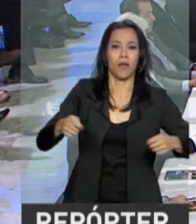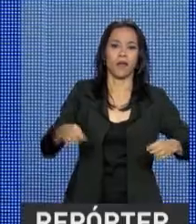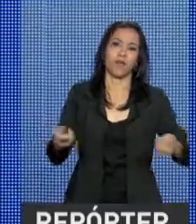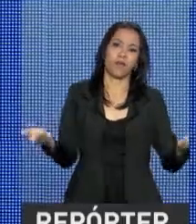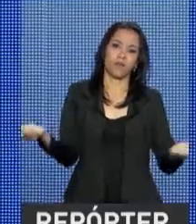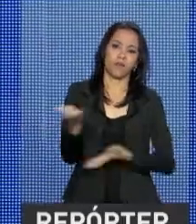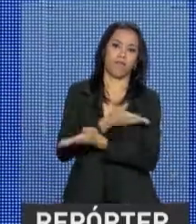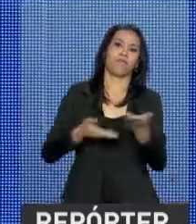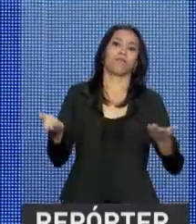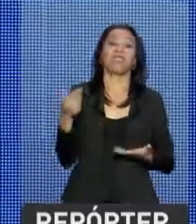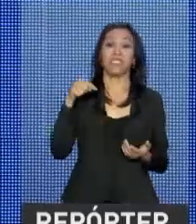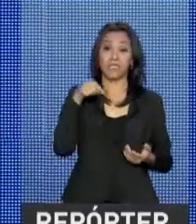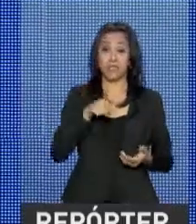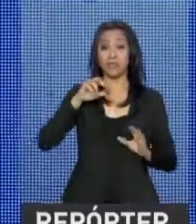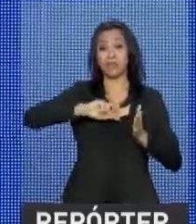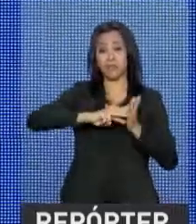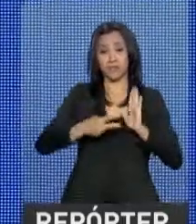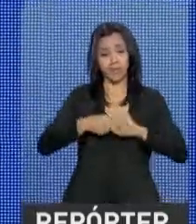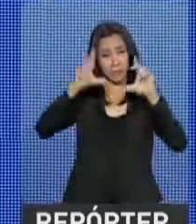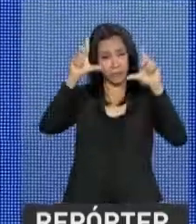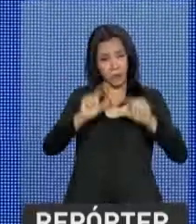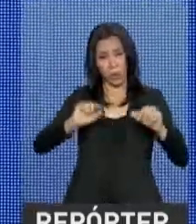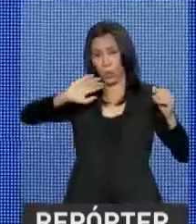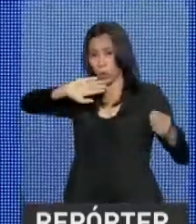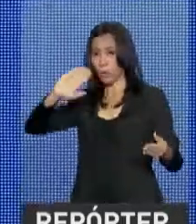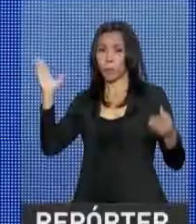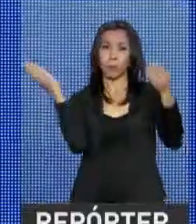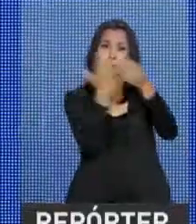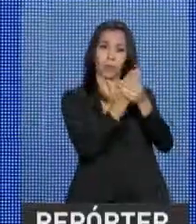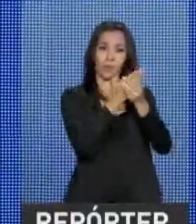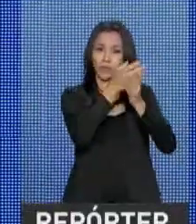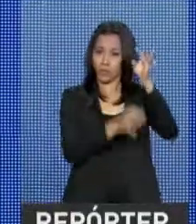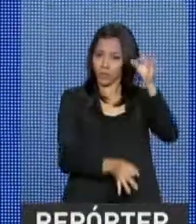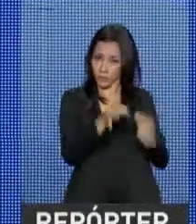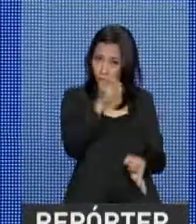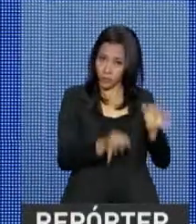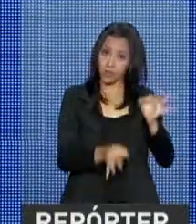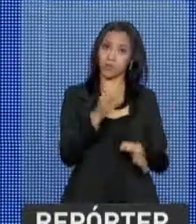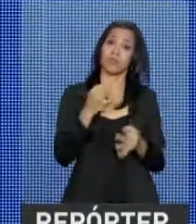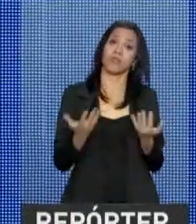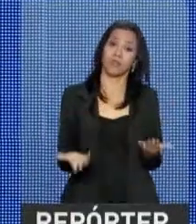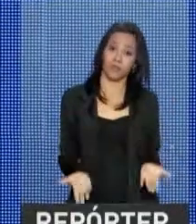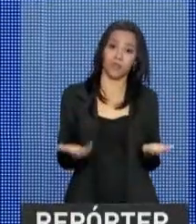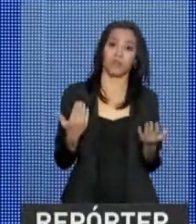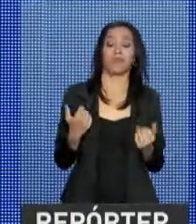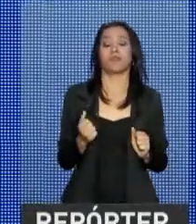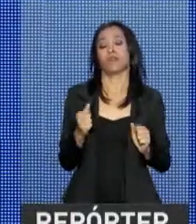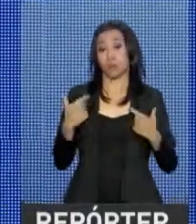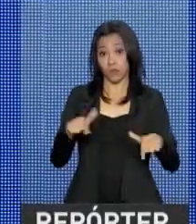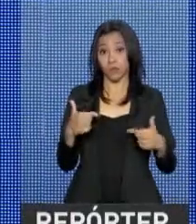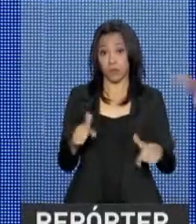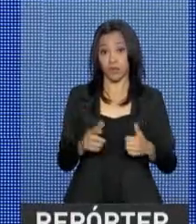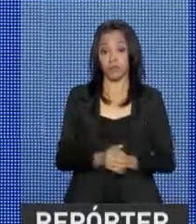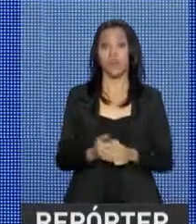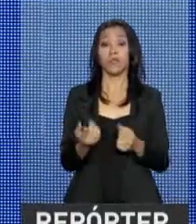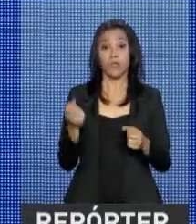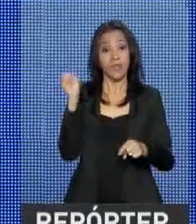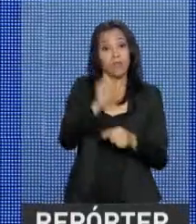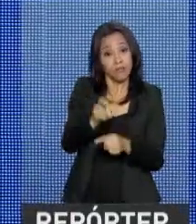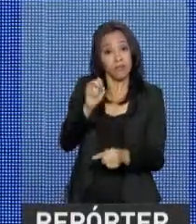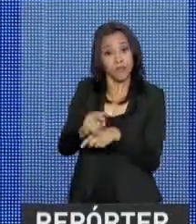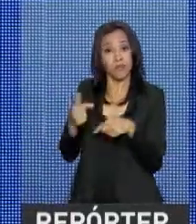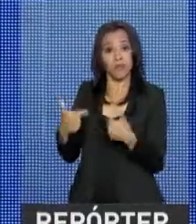menor número de ações portanto menor número de litigiosidade social na justiça do trabalho e emprego no